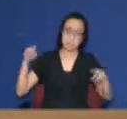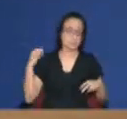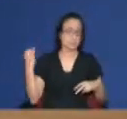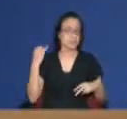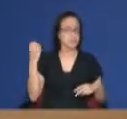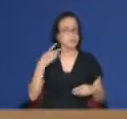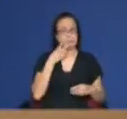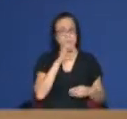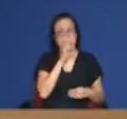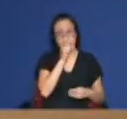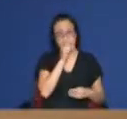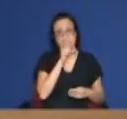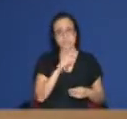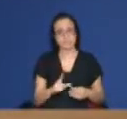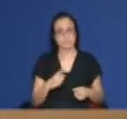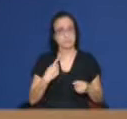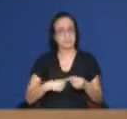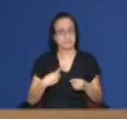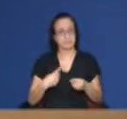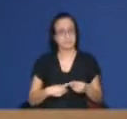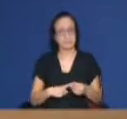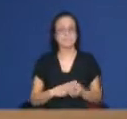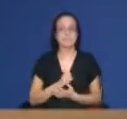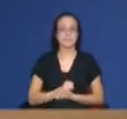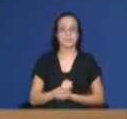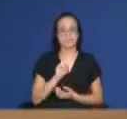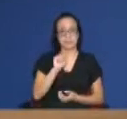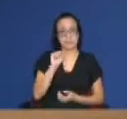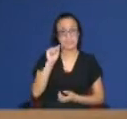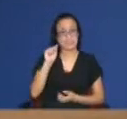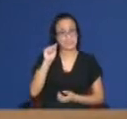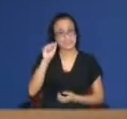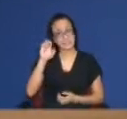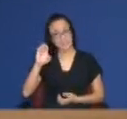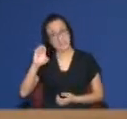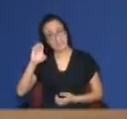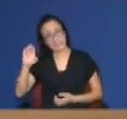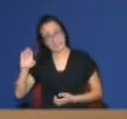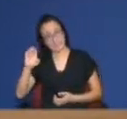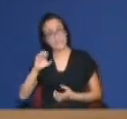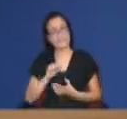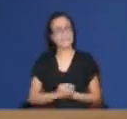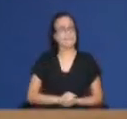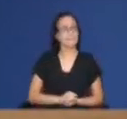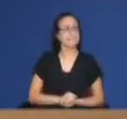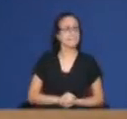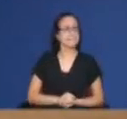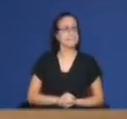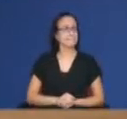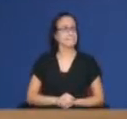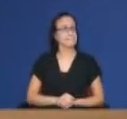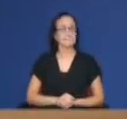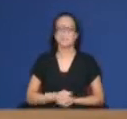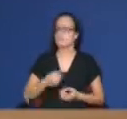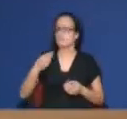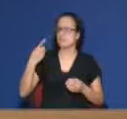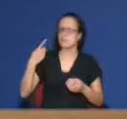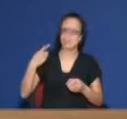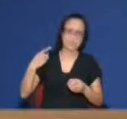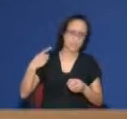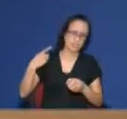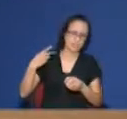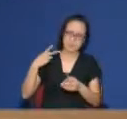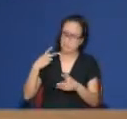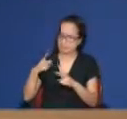questão do fornecimento de água e esgoto para o nosso município. E coleta, destino e tratamento e as obras necessárias. Senhor